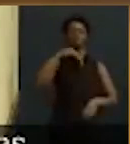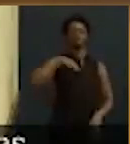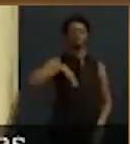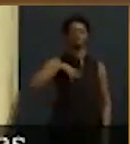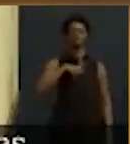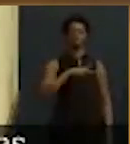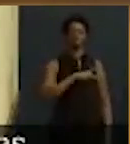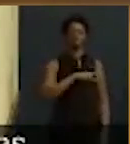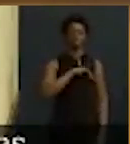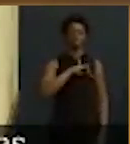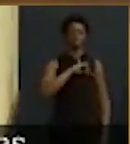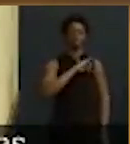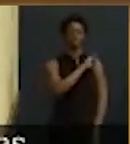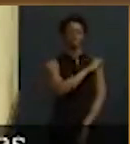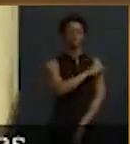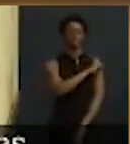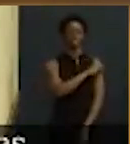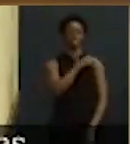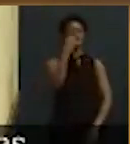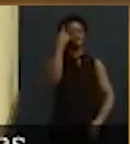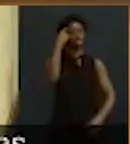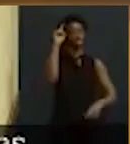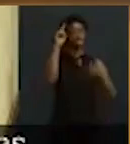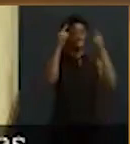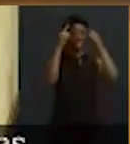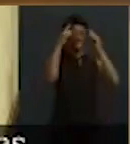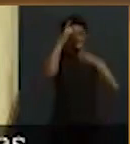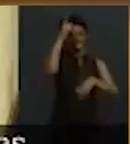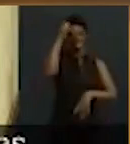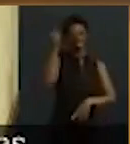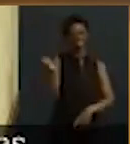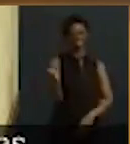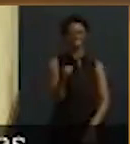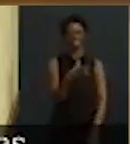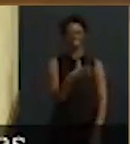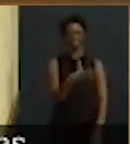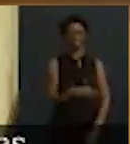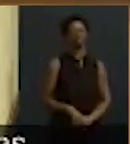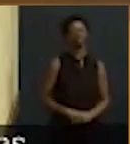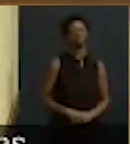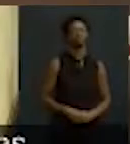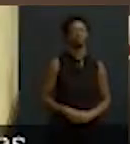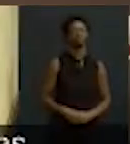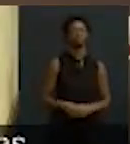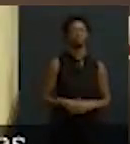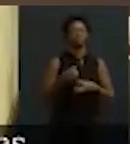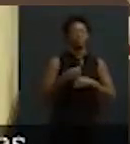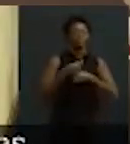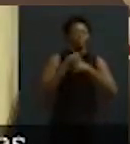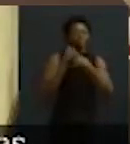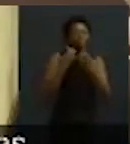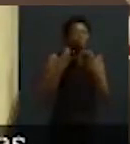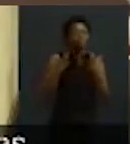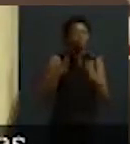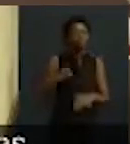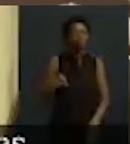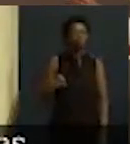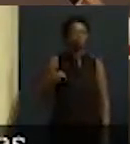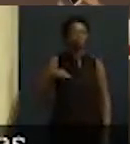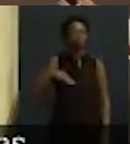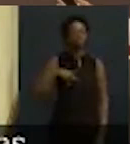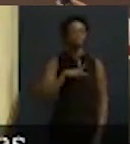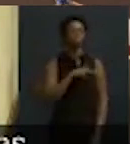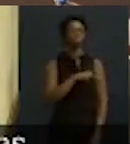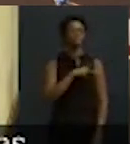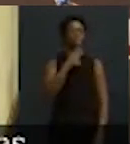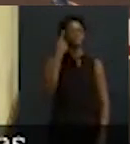MPRJ Ideias Inovadoras. O prêmio MPRJ Ideias Inovadoras